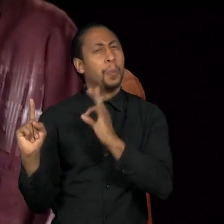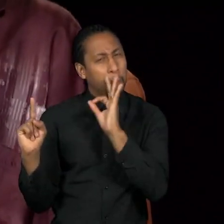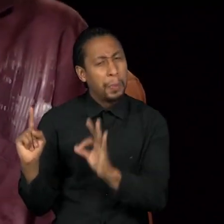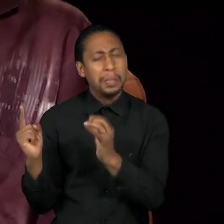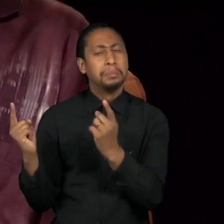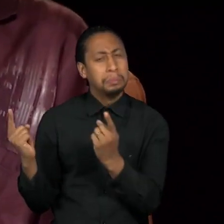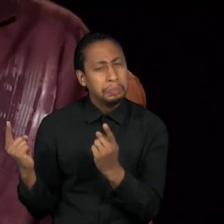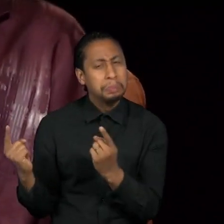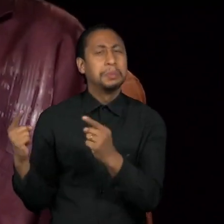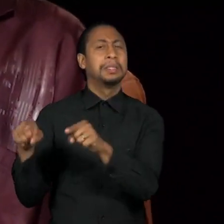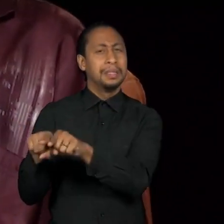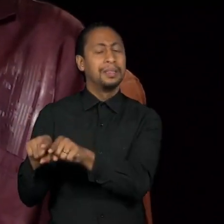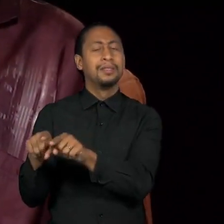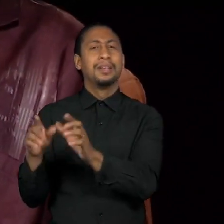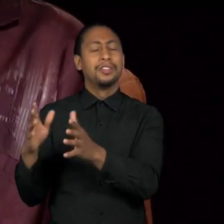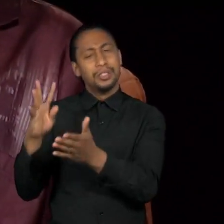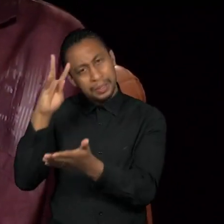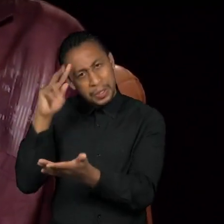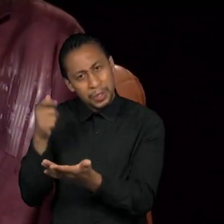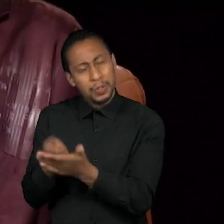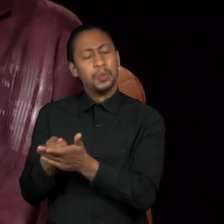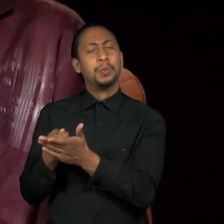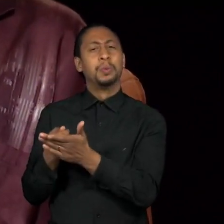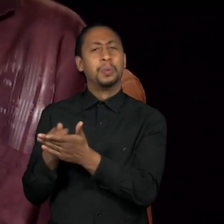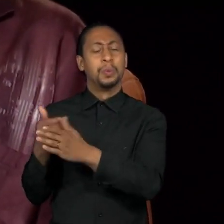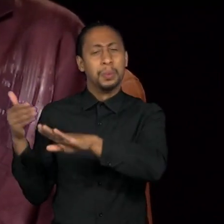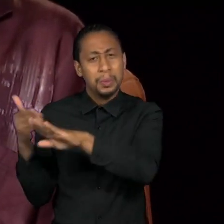ECA juntos, decidiu